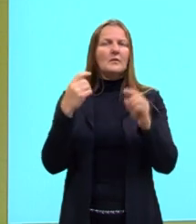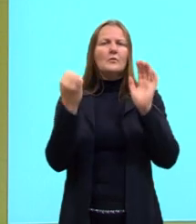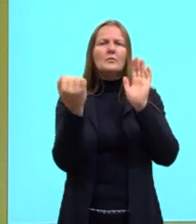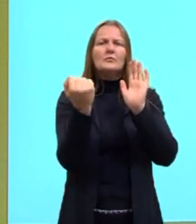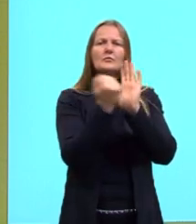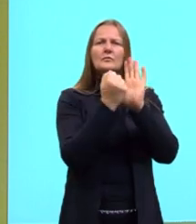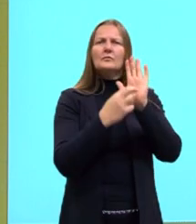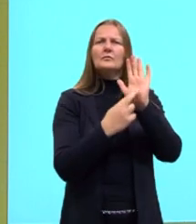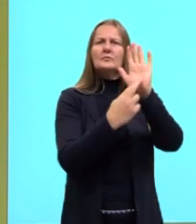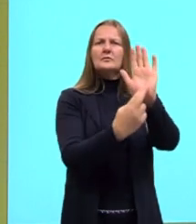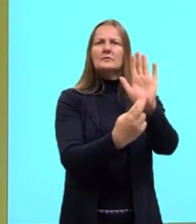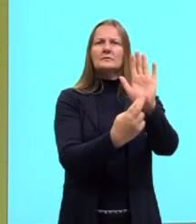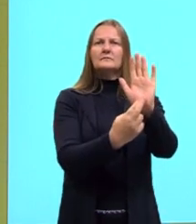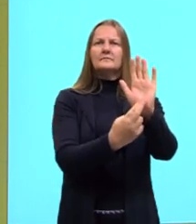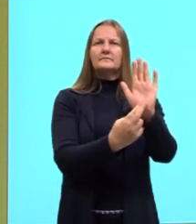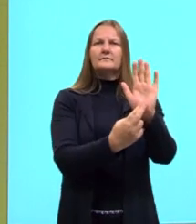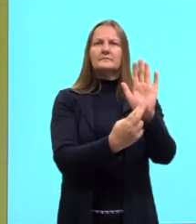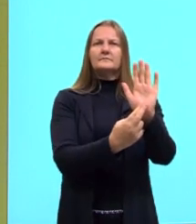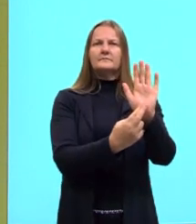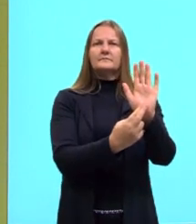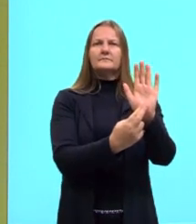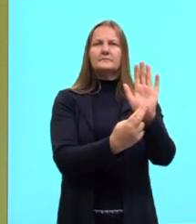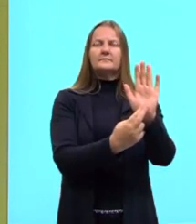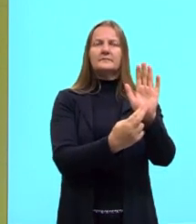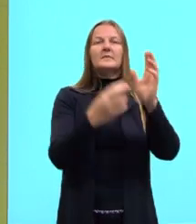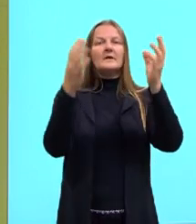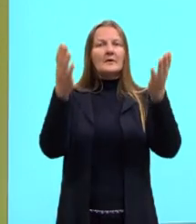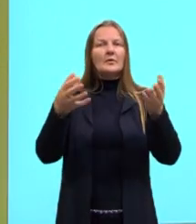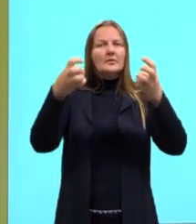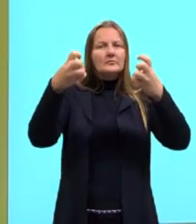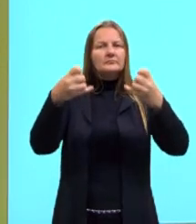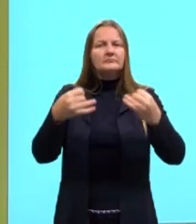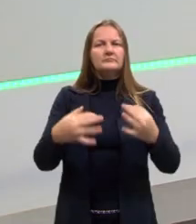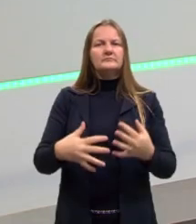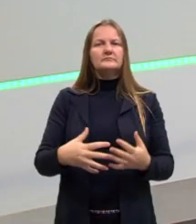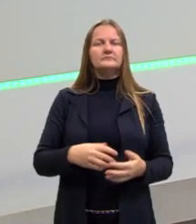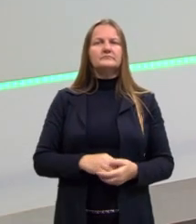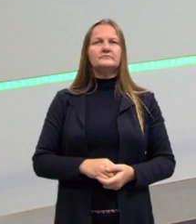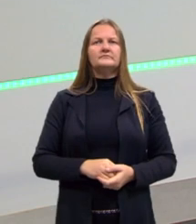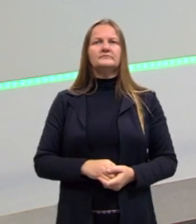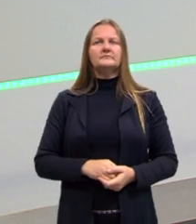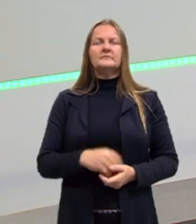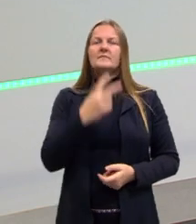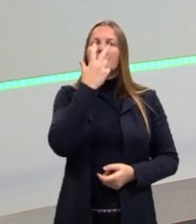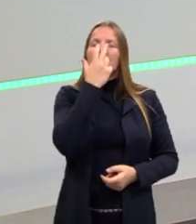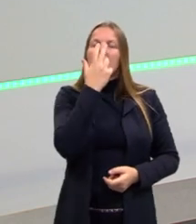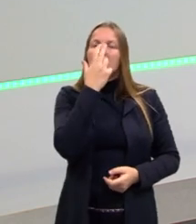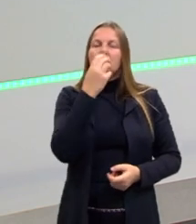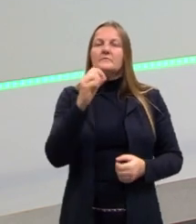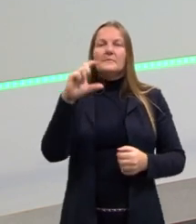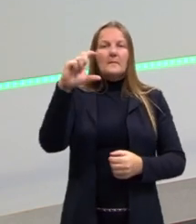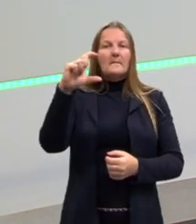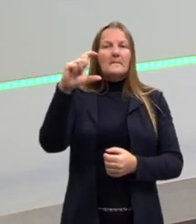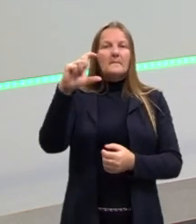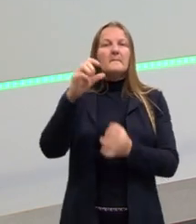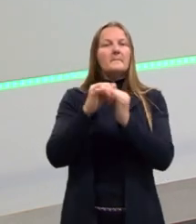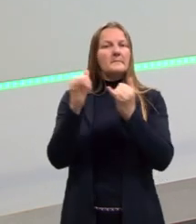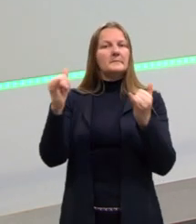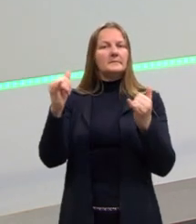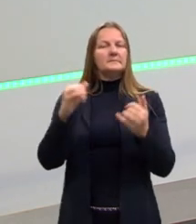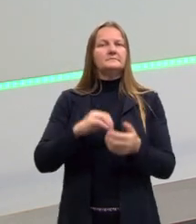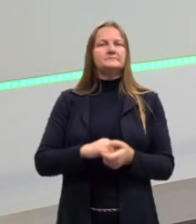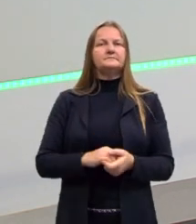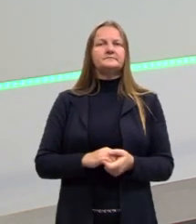sabe o que que significa essa simbologia agora a gente vai entender um pouquinho aí é a mesma filha tá filha de